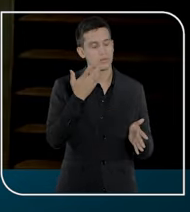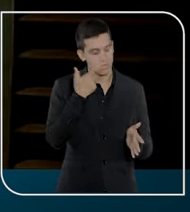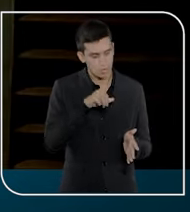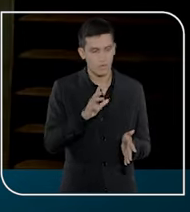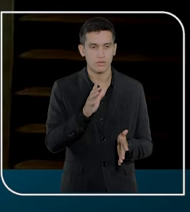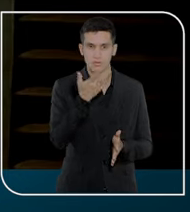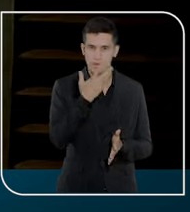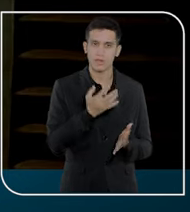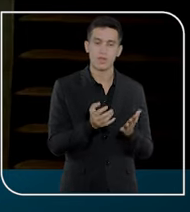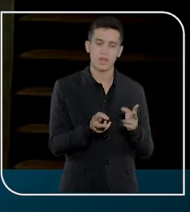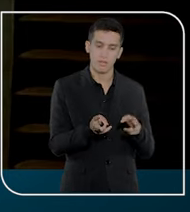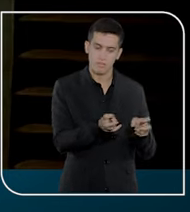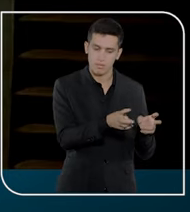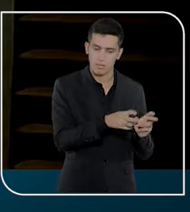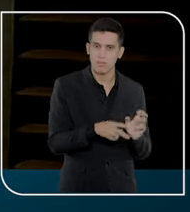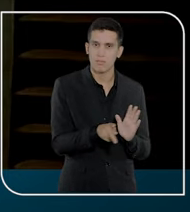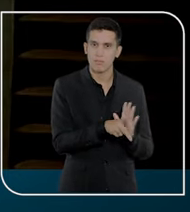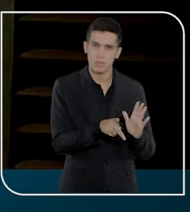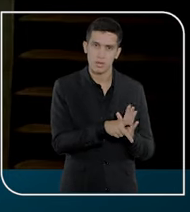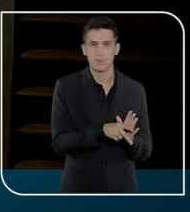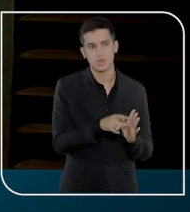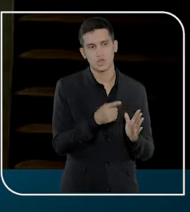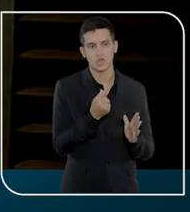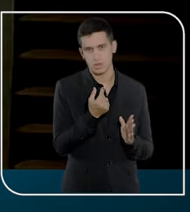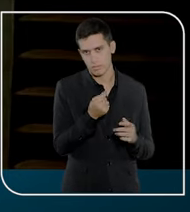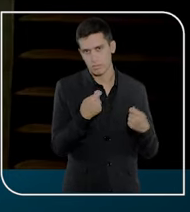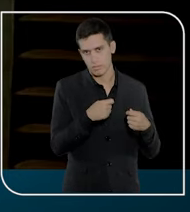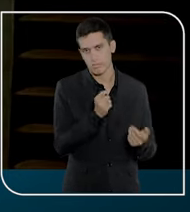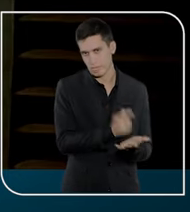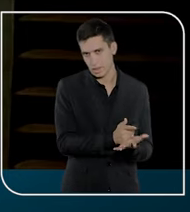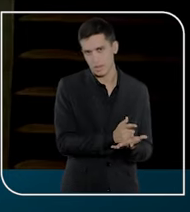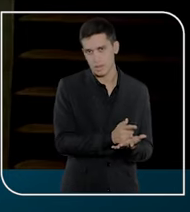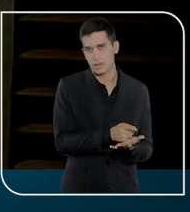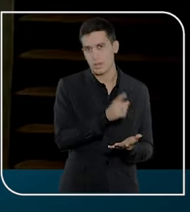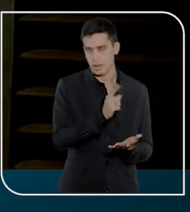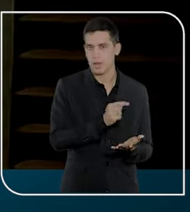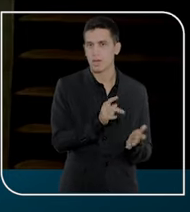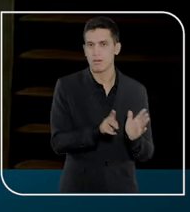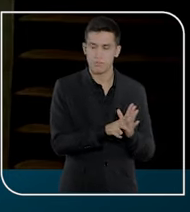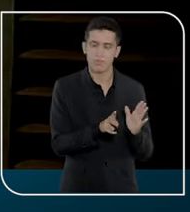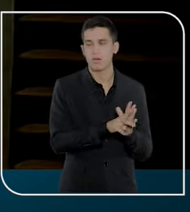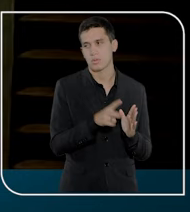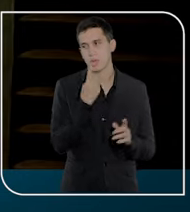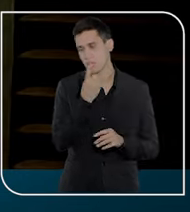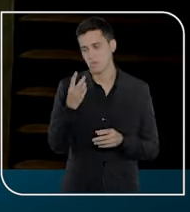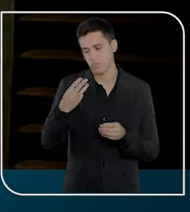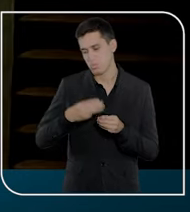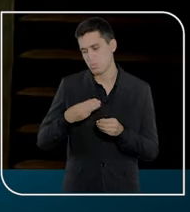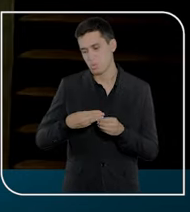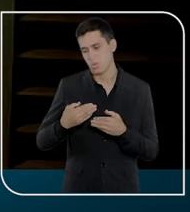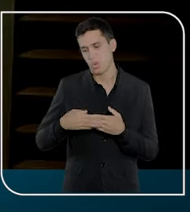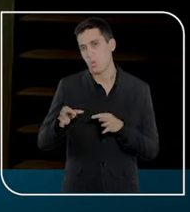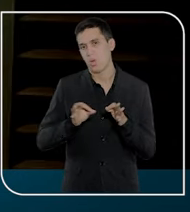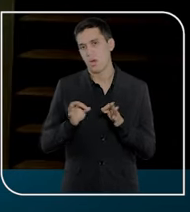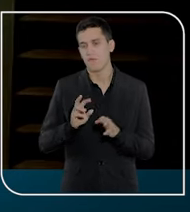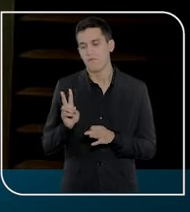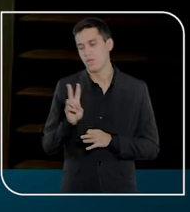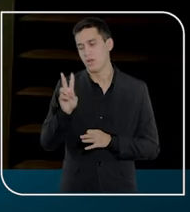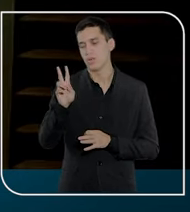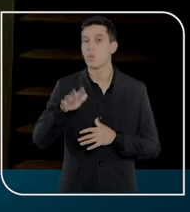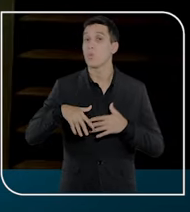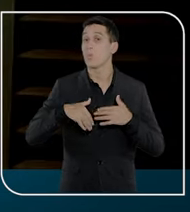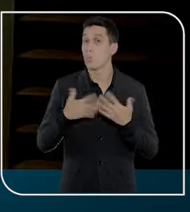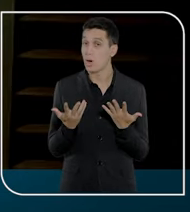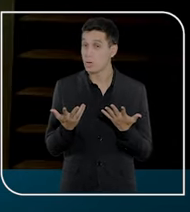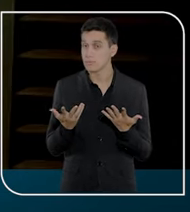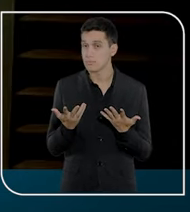O imposto de transmissão de bens inter vivos, que é o imposto de competência municipal, que vai incidir sobre essa